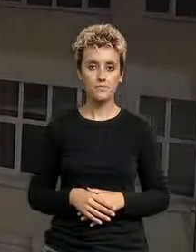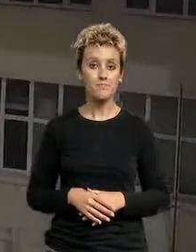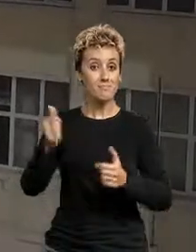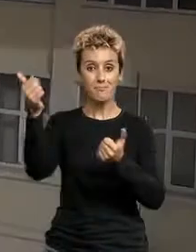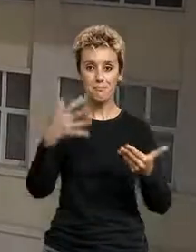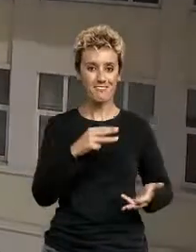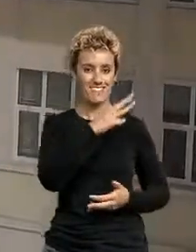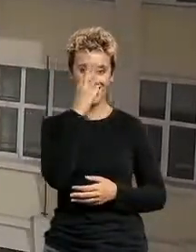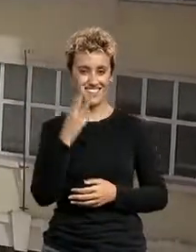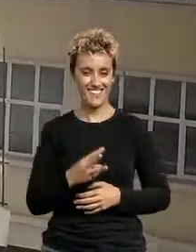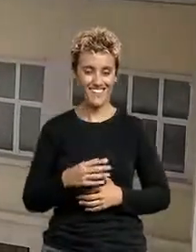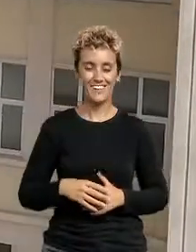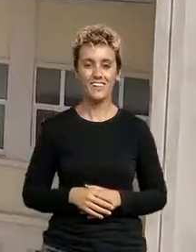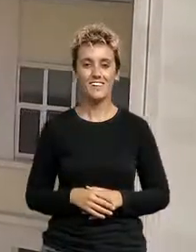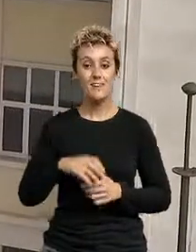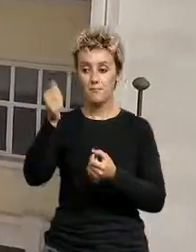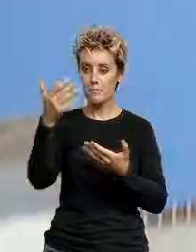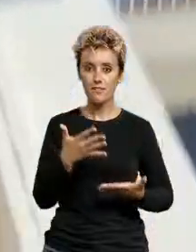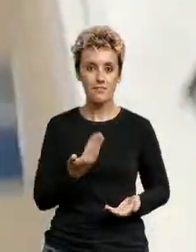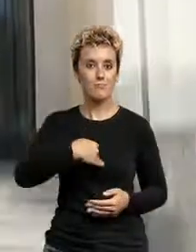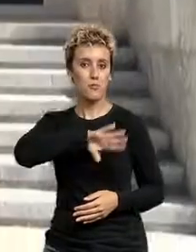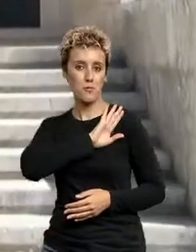Bem-vindos à ESEC, bem-vindos a Coimbra.